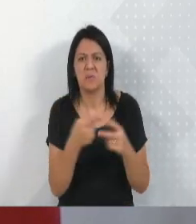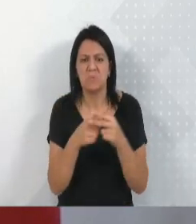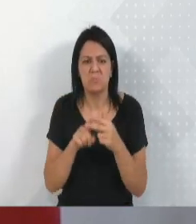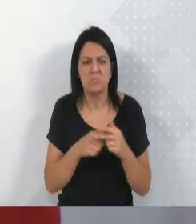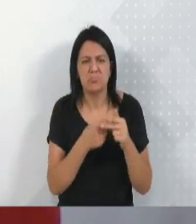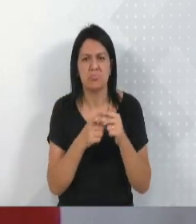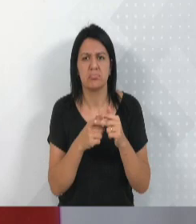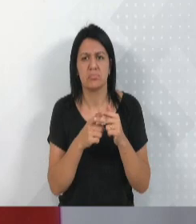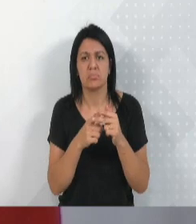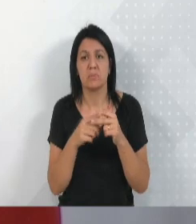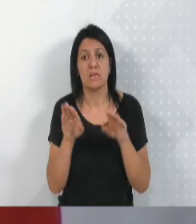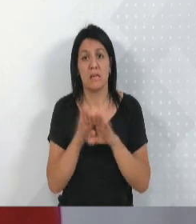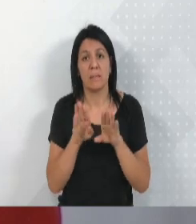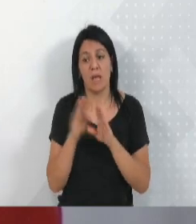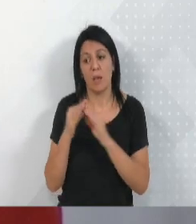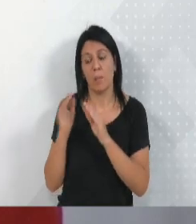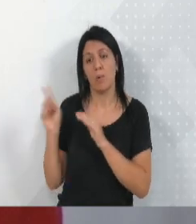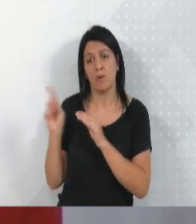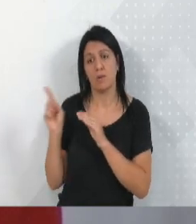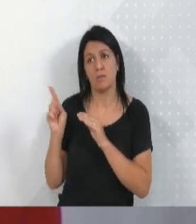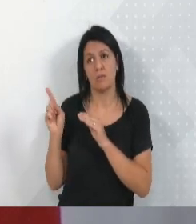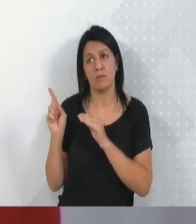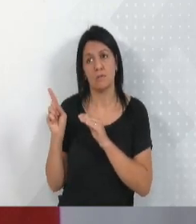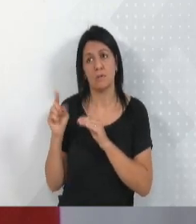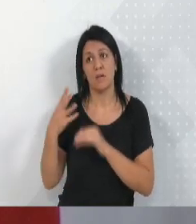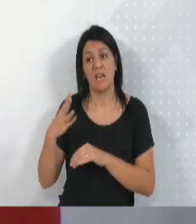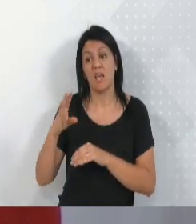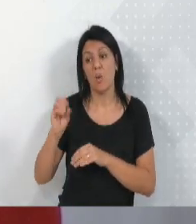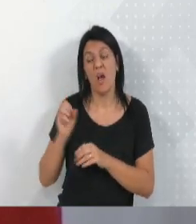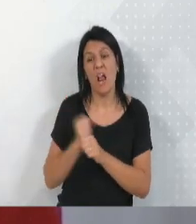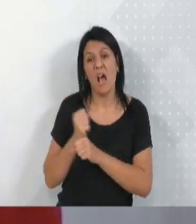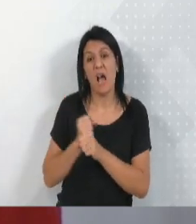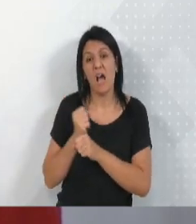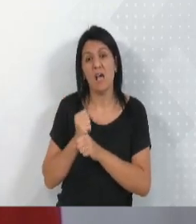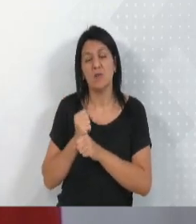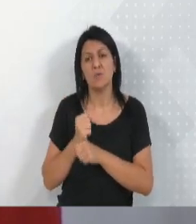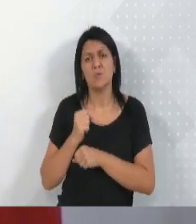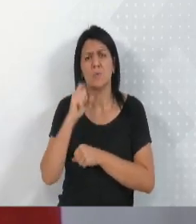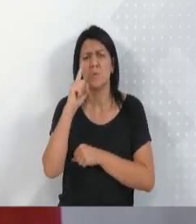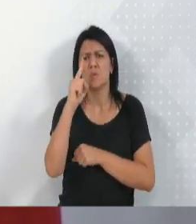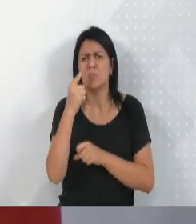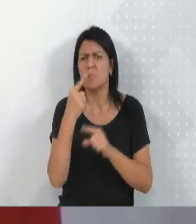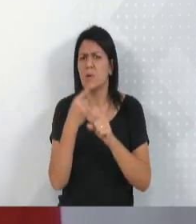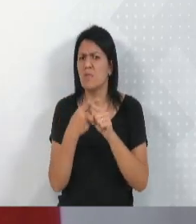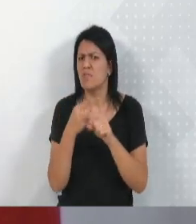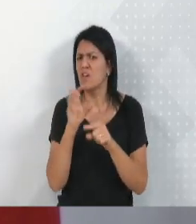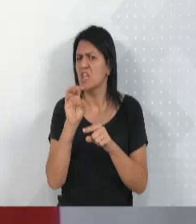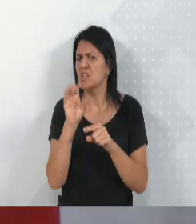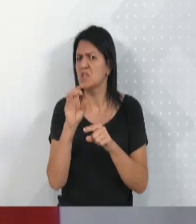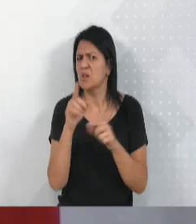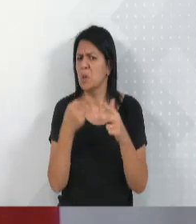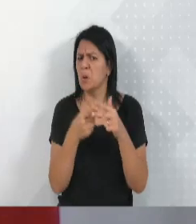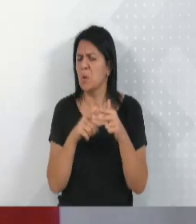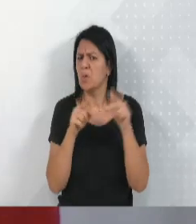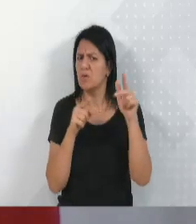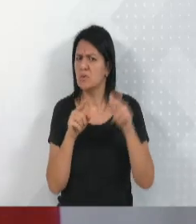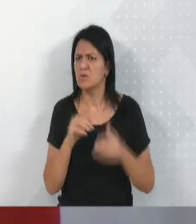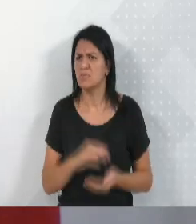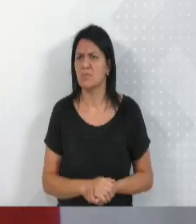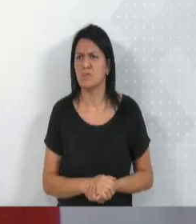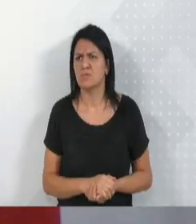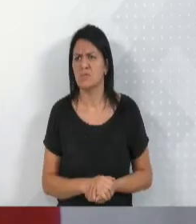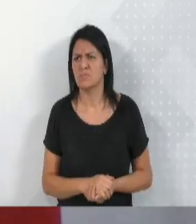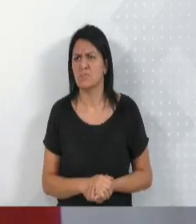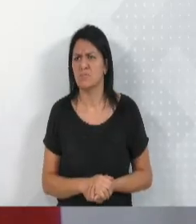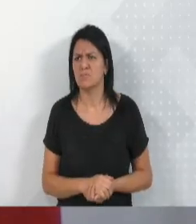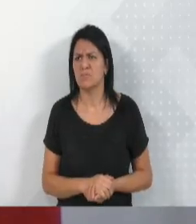alguns moradores daquela região ali, que estão lá há 40 anos, parece que uma vez teve uma intervenção grande lá, eu ainda não pude checar a veracidade